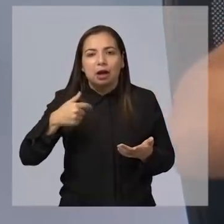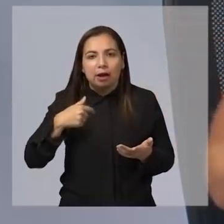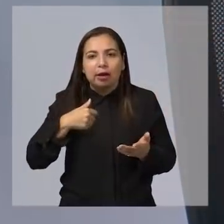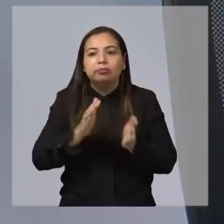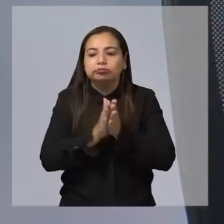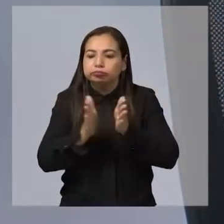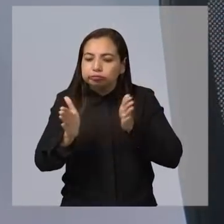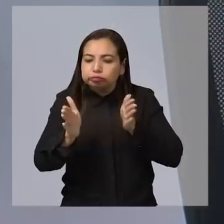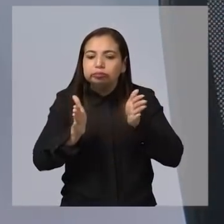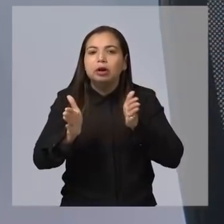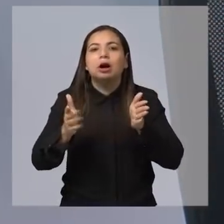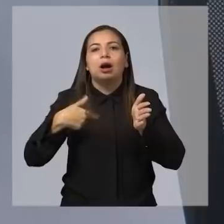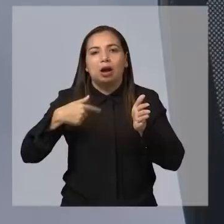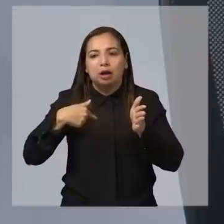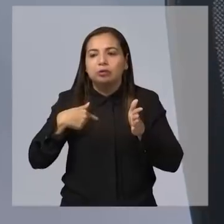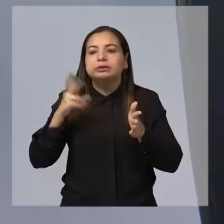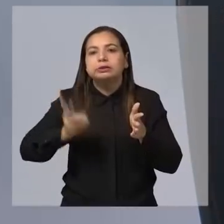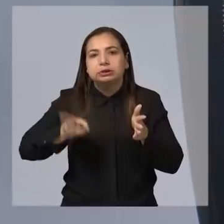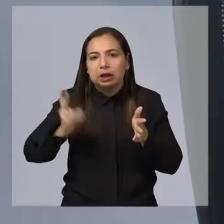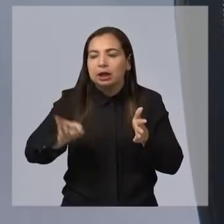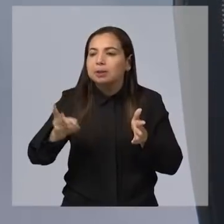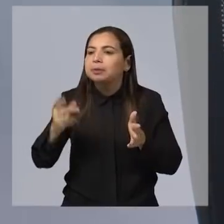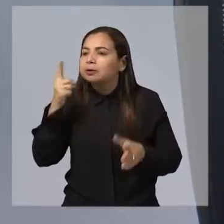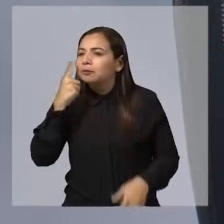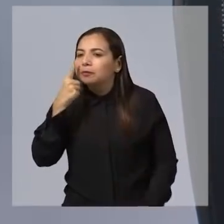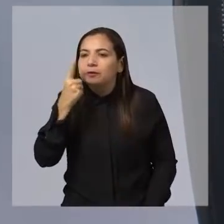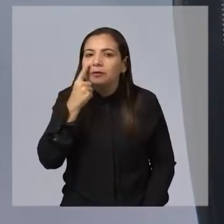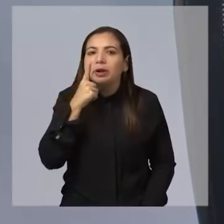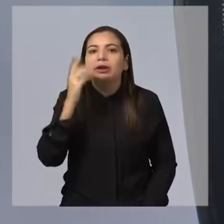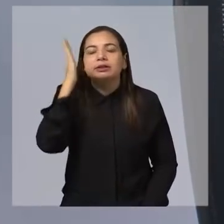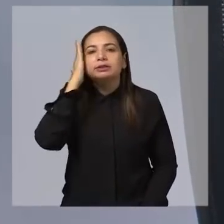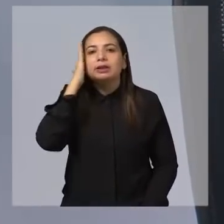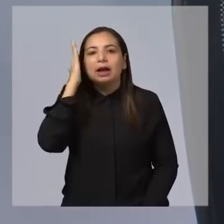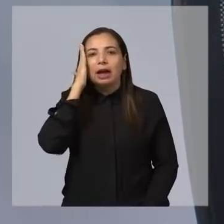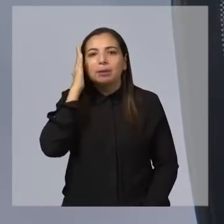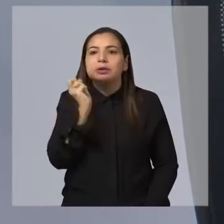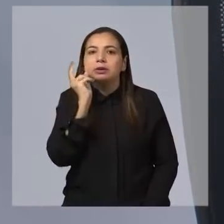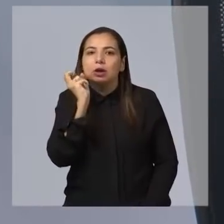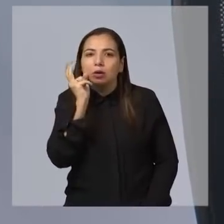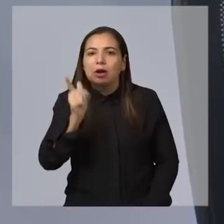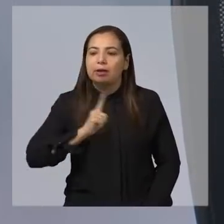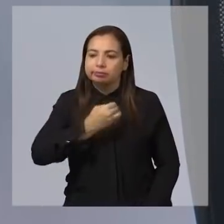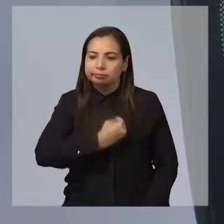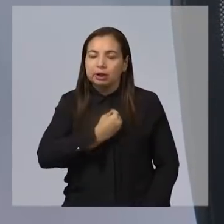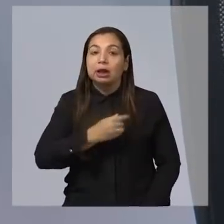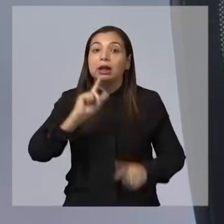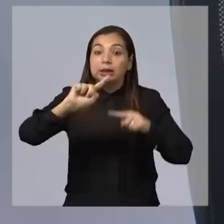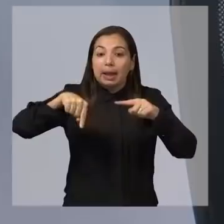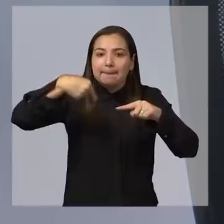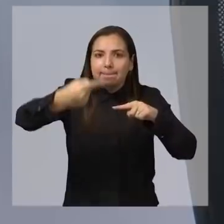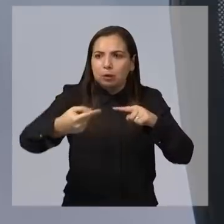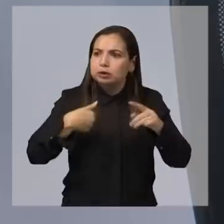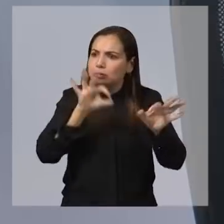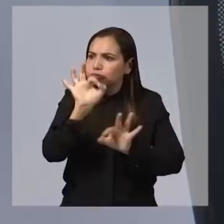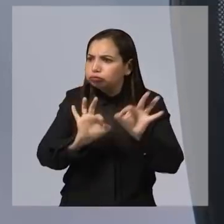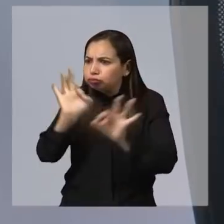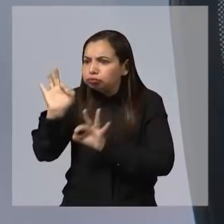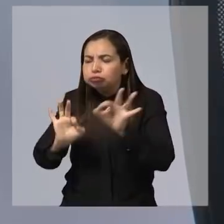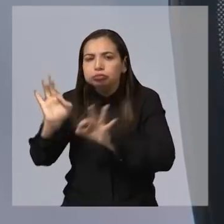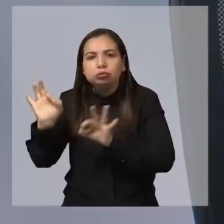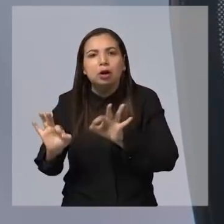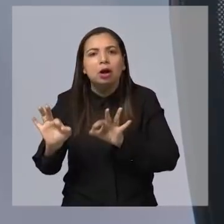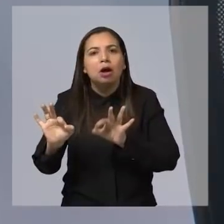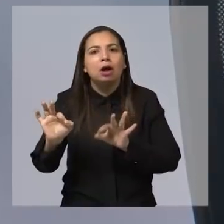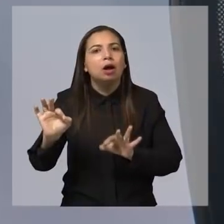todos os celulares estão ligados na área. Com 2.600 presos lá, eu não tinha um celular dentro da unidade prisional. Por quê? Procedimento. E